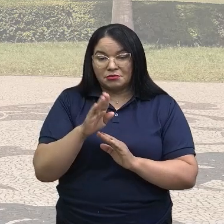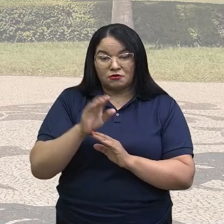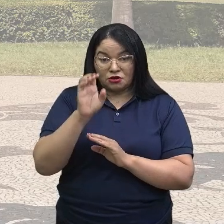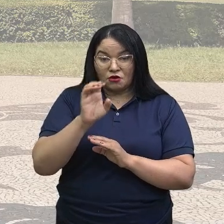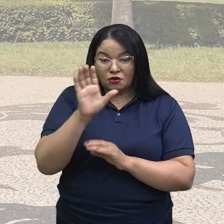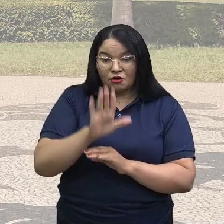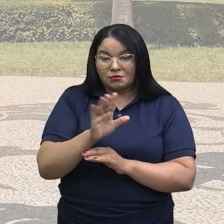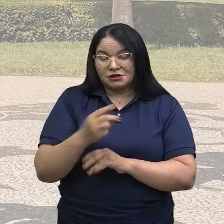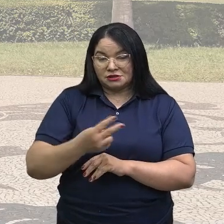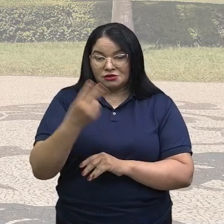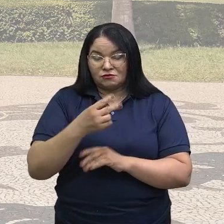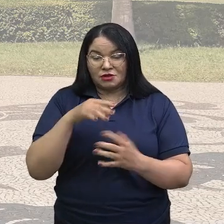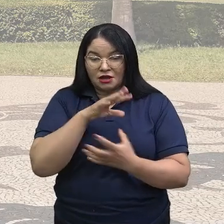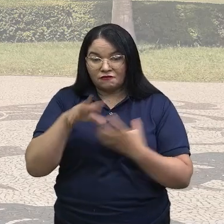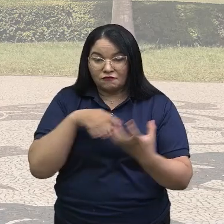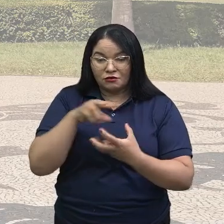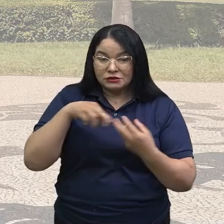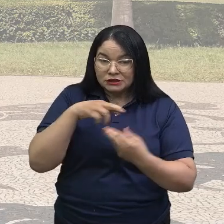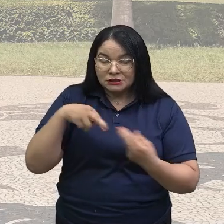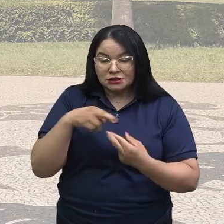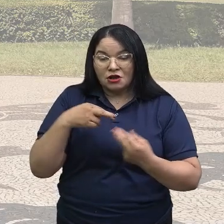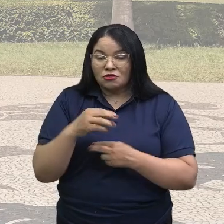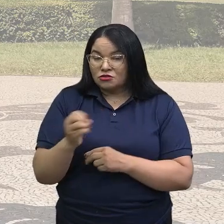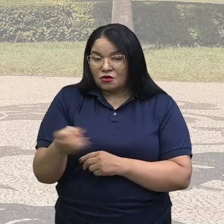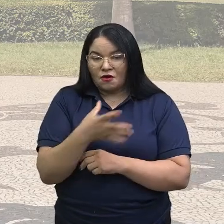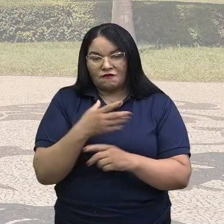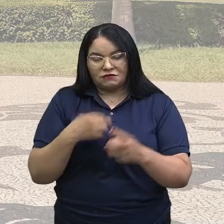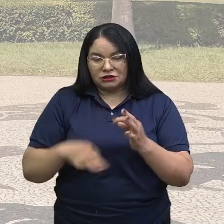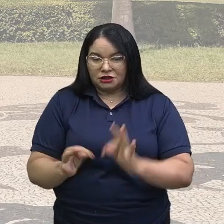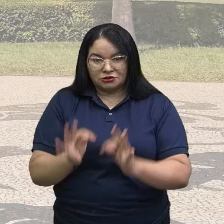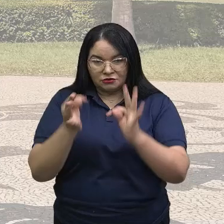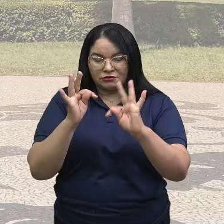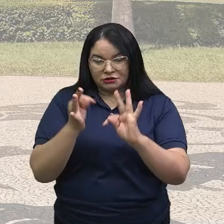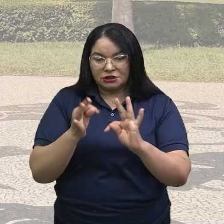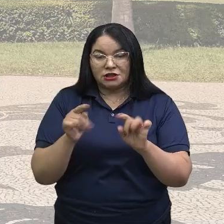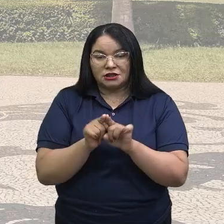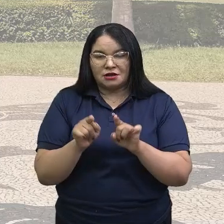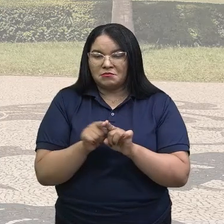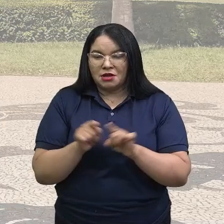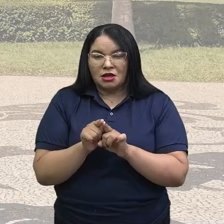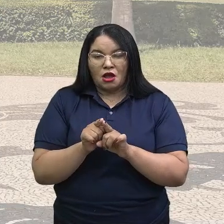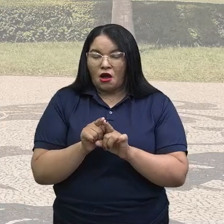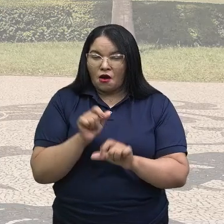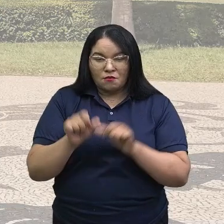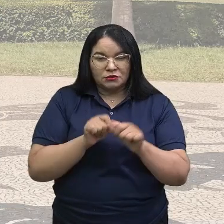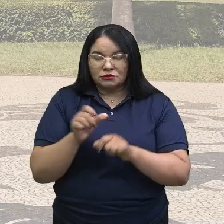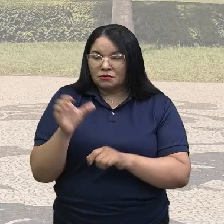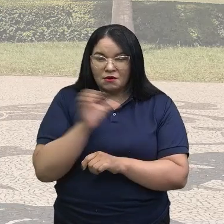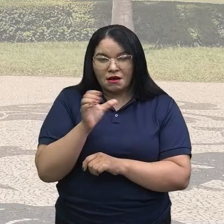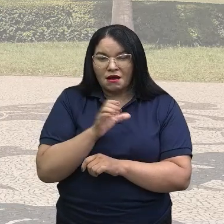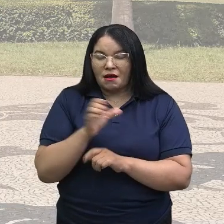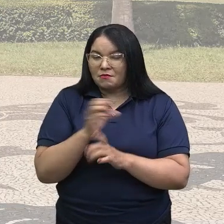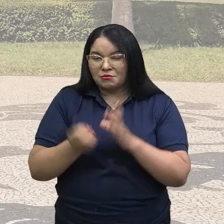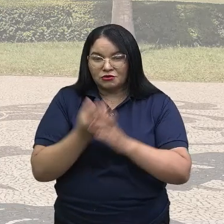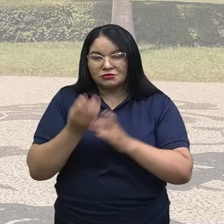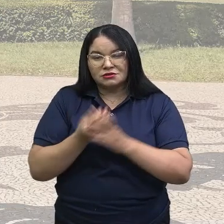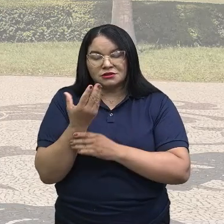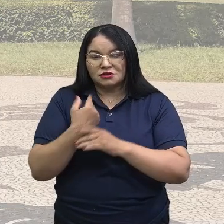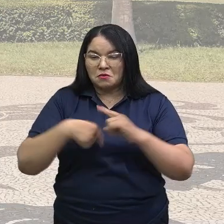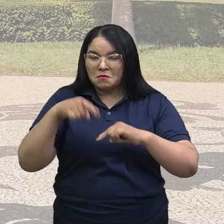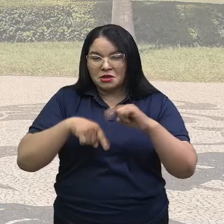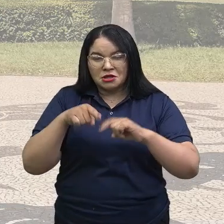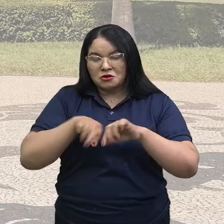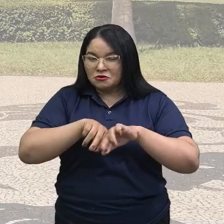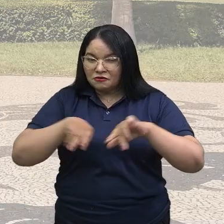Revolução Industrial, onde o surgimento de novas tecnologias acelerou drasticamente ali o processo de produção de